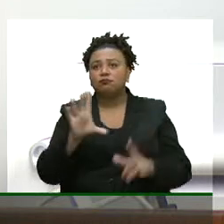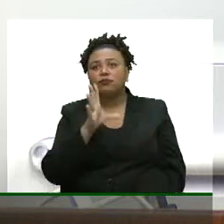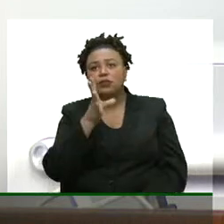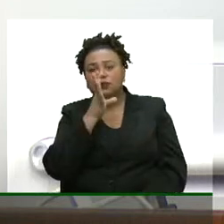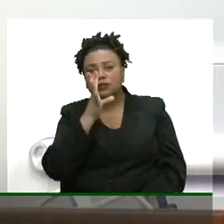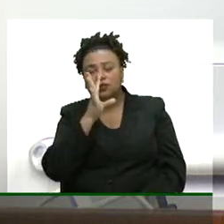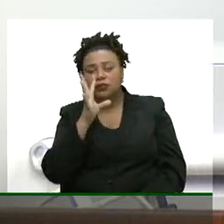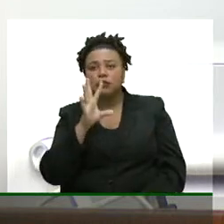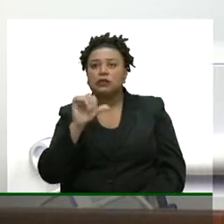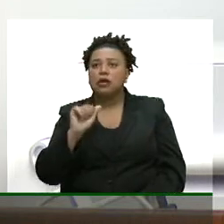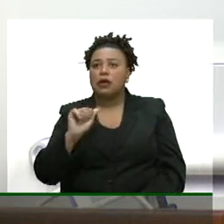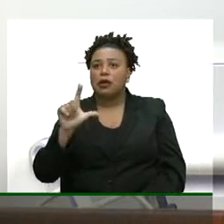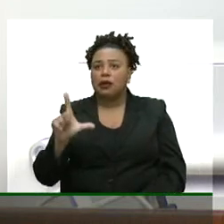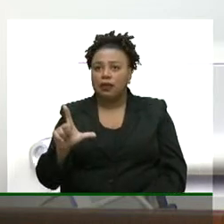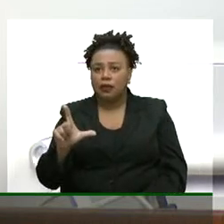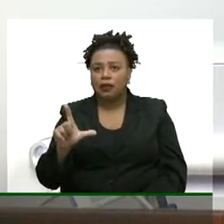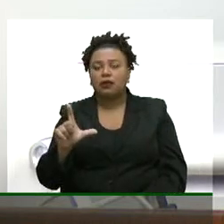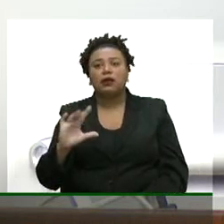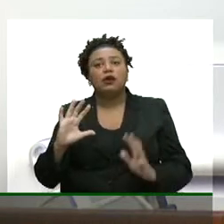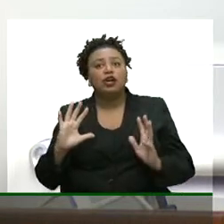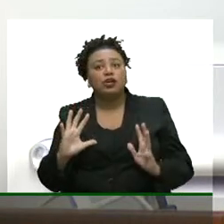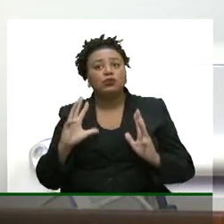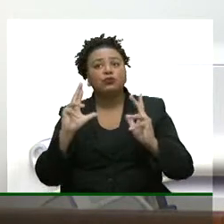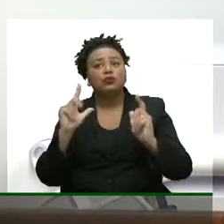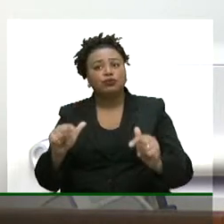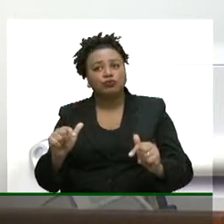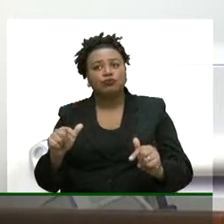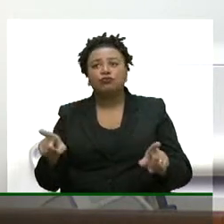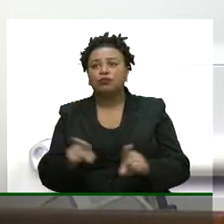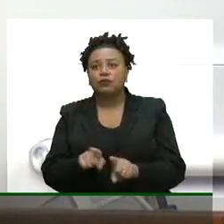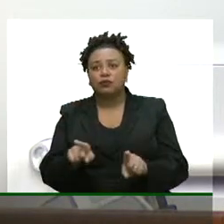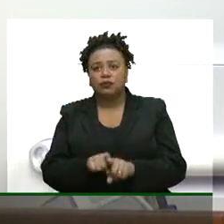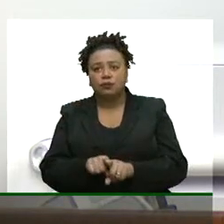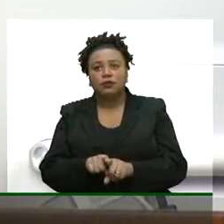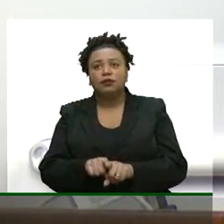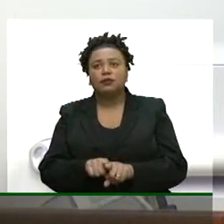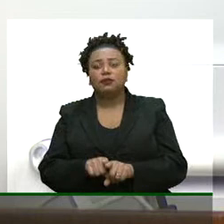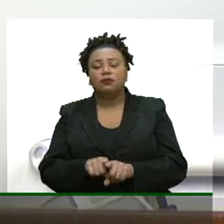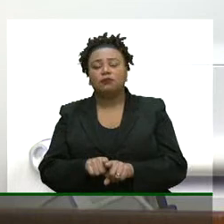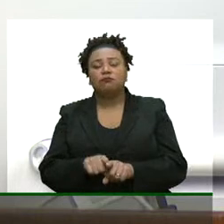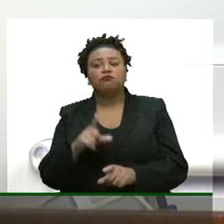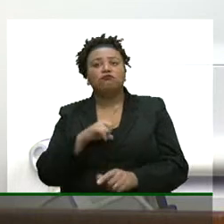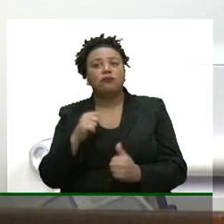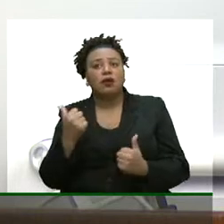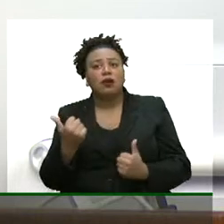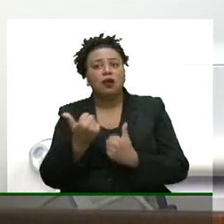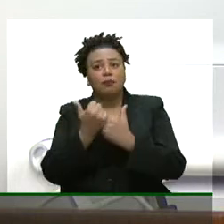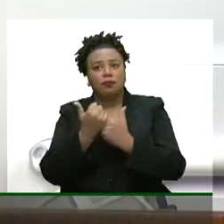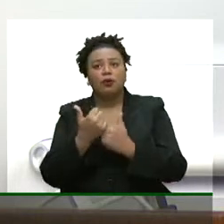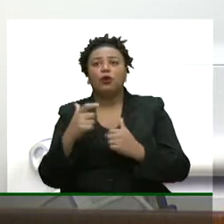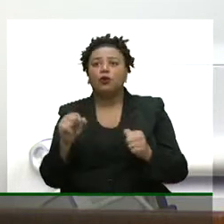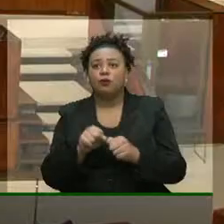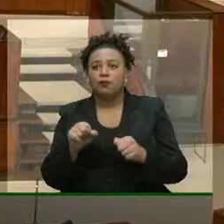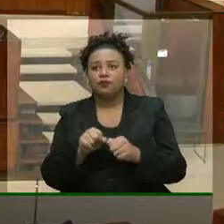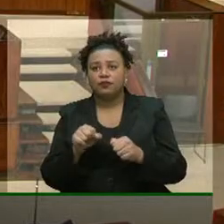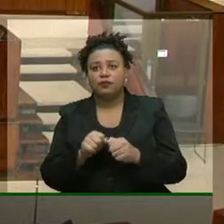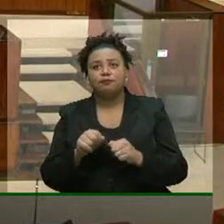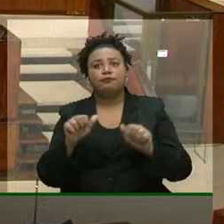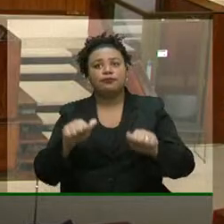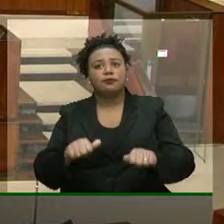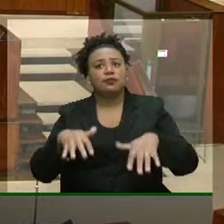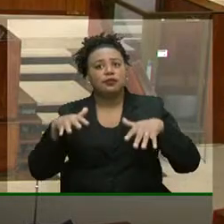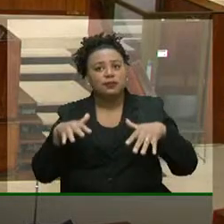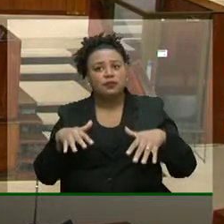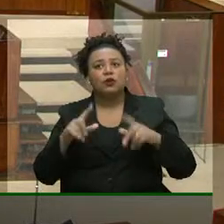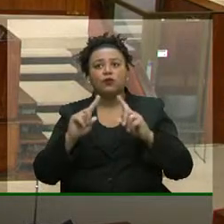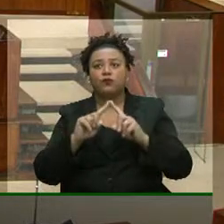telespectadores da TV Assembleia, a todos que também nos dão o suporte, o apoio para a realização dessa sessão, os